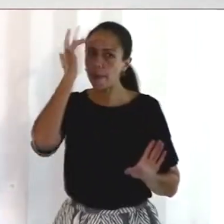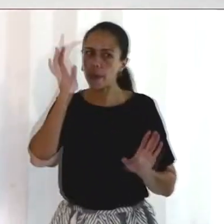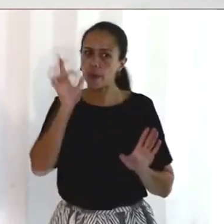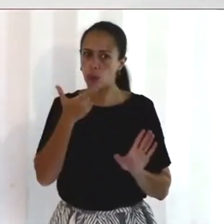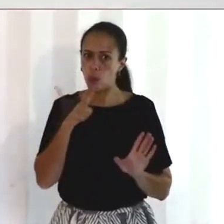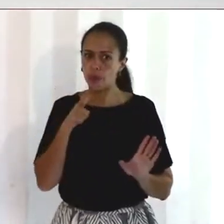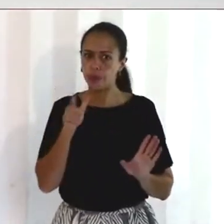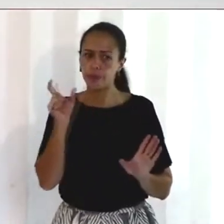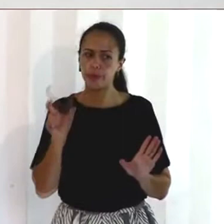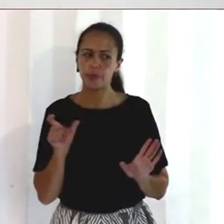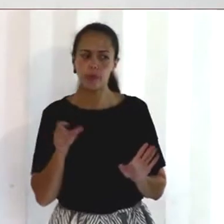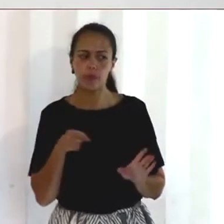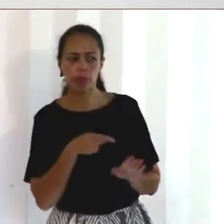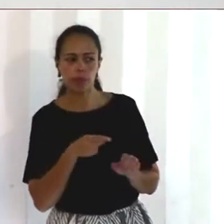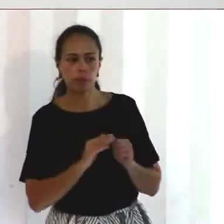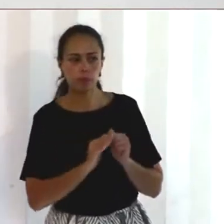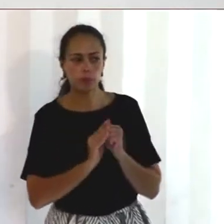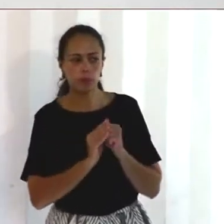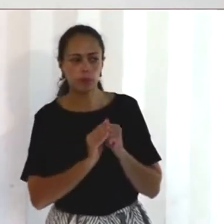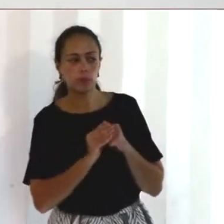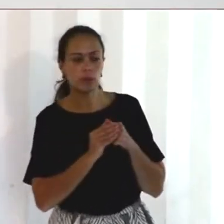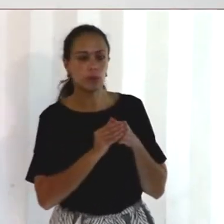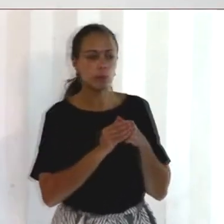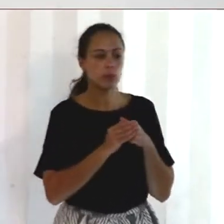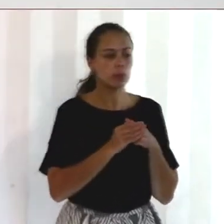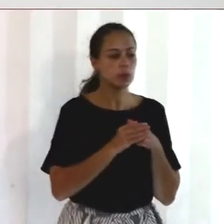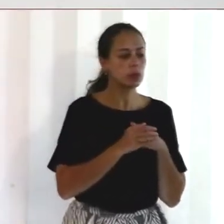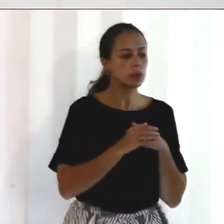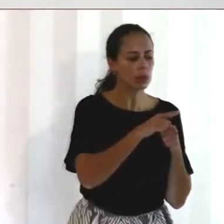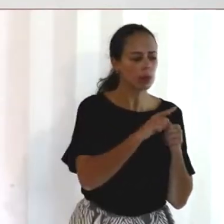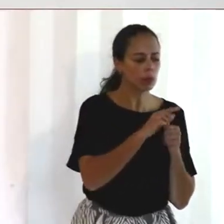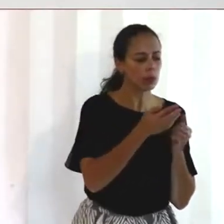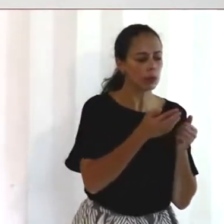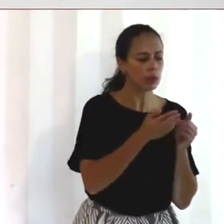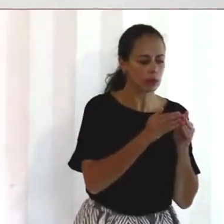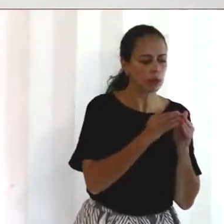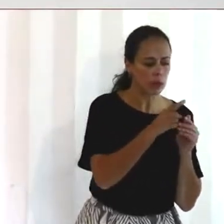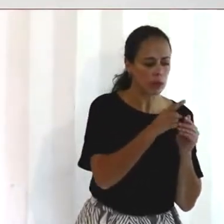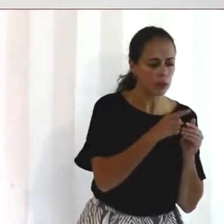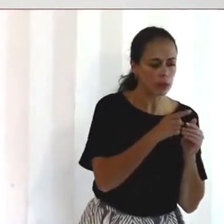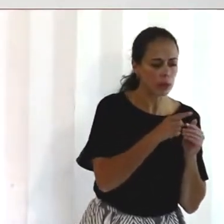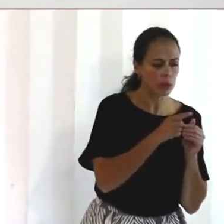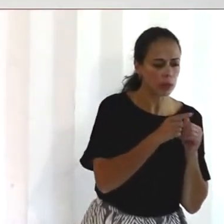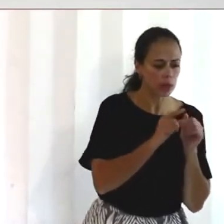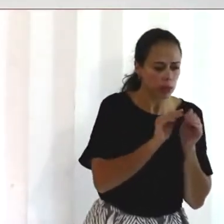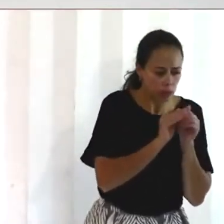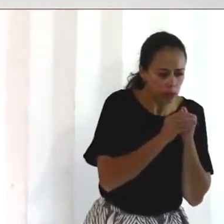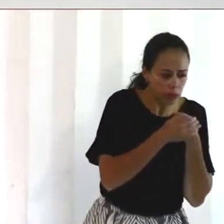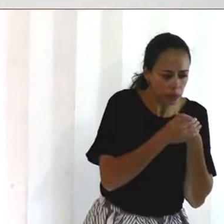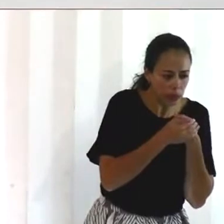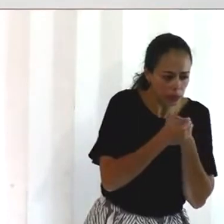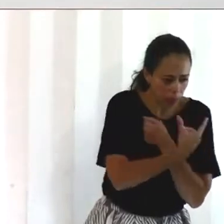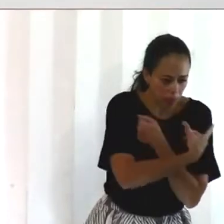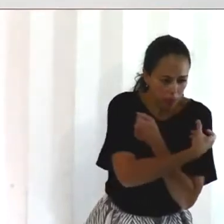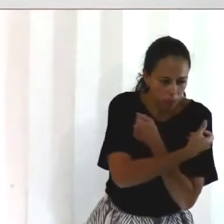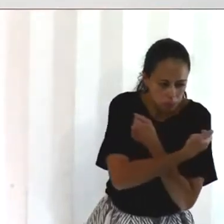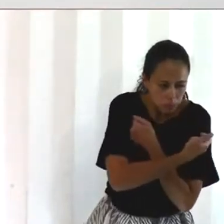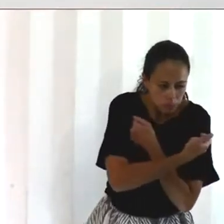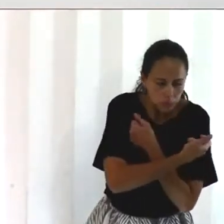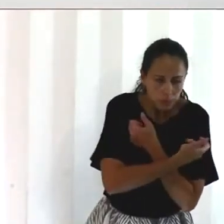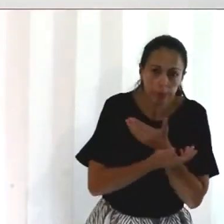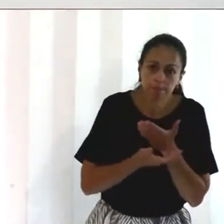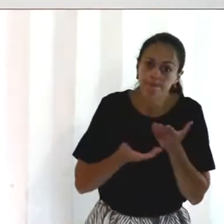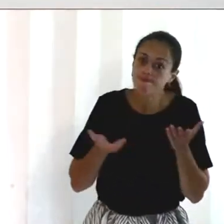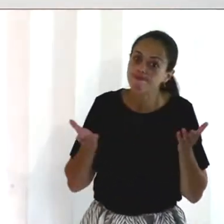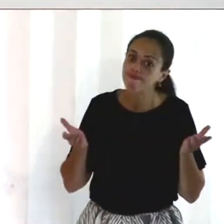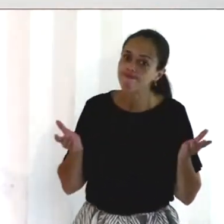expõem as suas vergonhas. Percebe o que é moderação? Moderação é quando você consegue compreender o